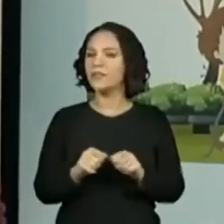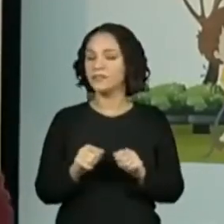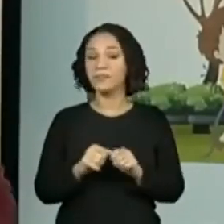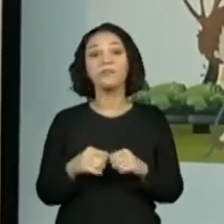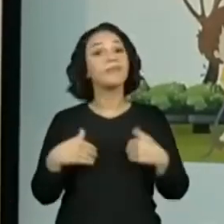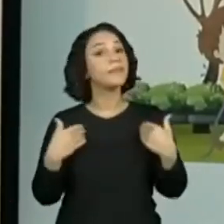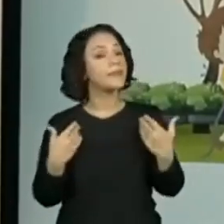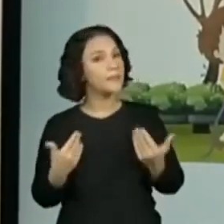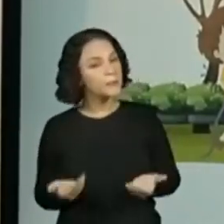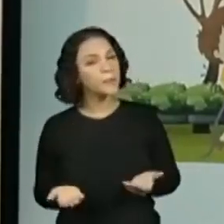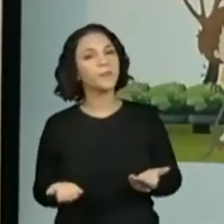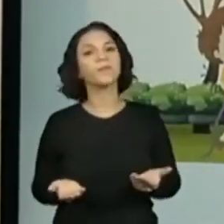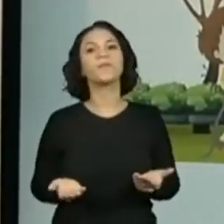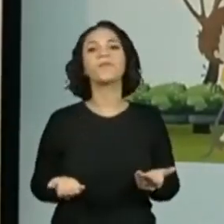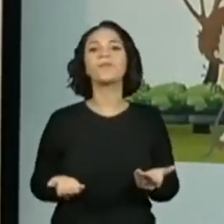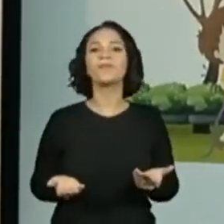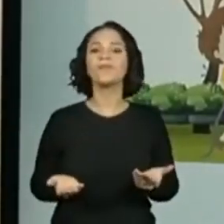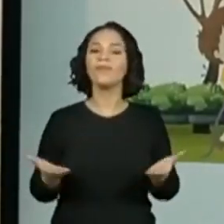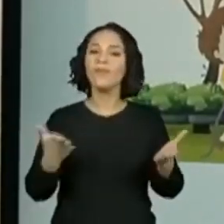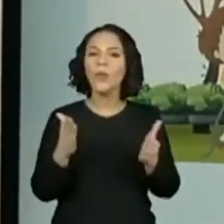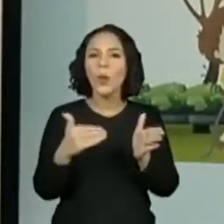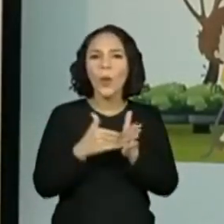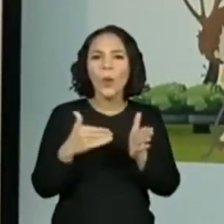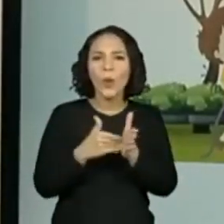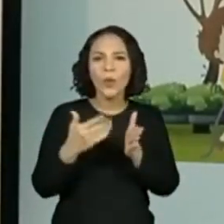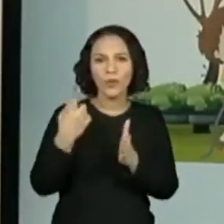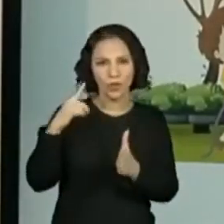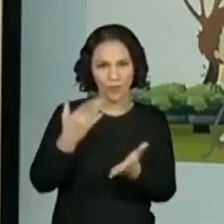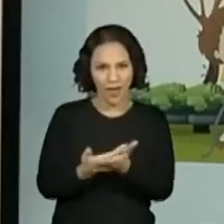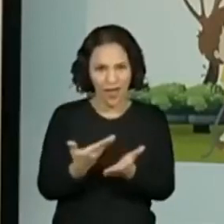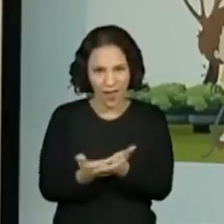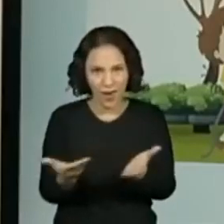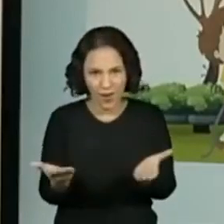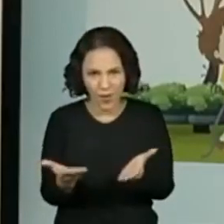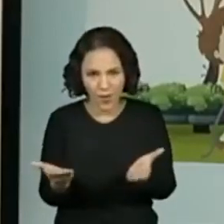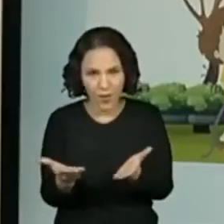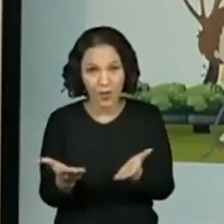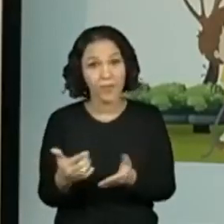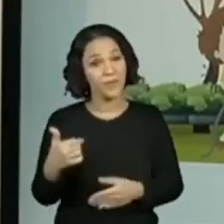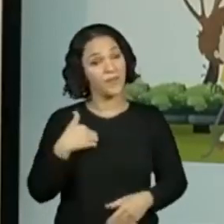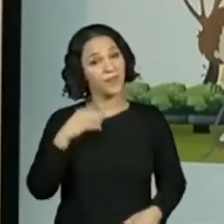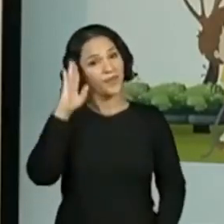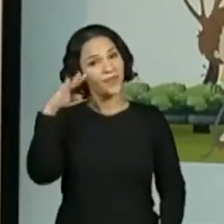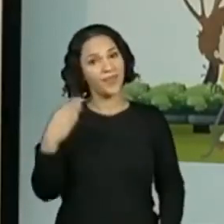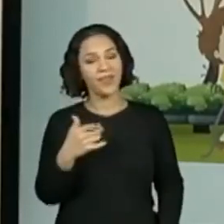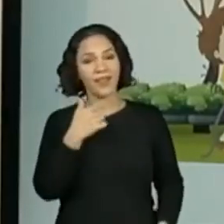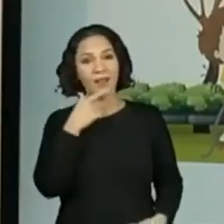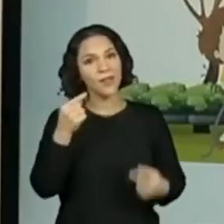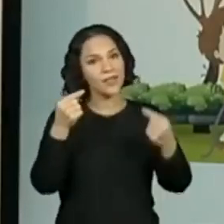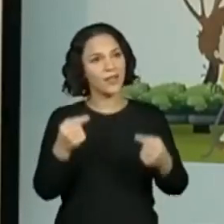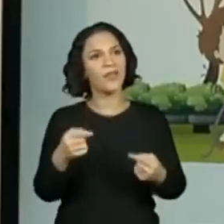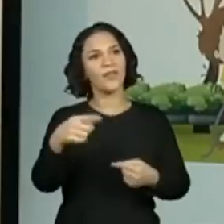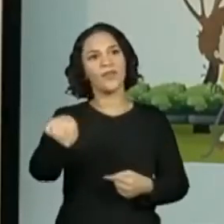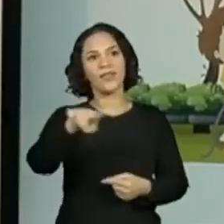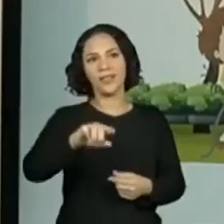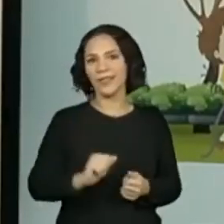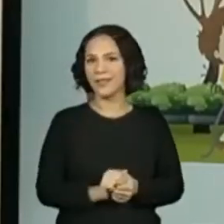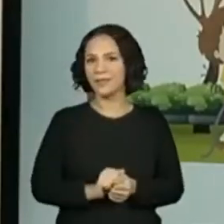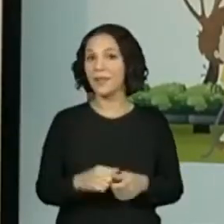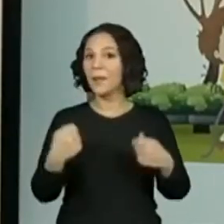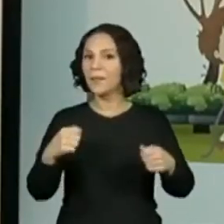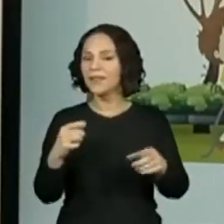aí, no nosso último momento de aula, a professora Kelly deixou um desafio para vocês.